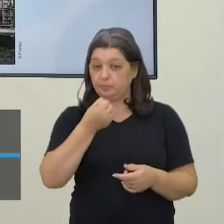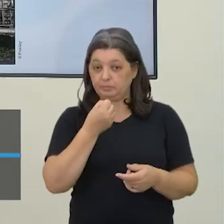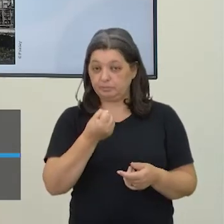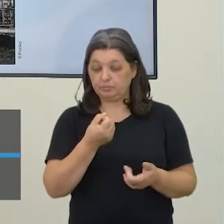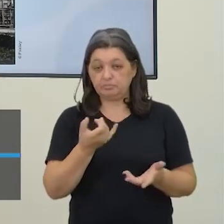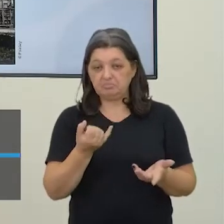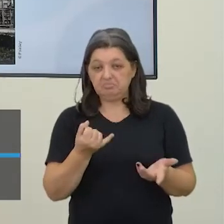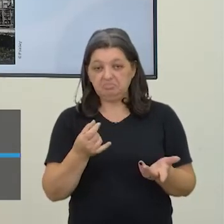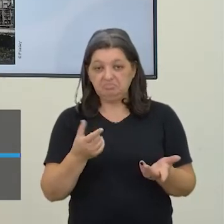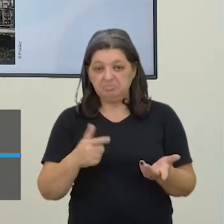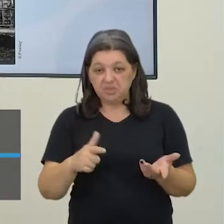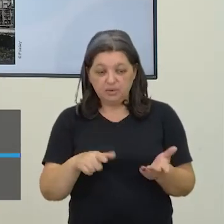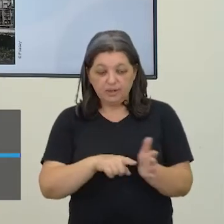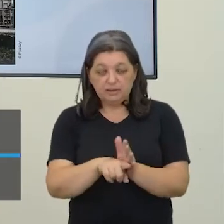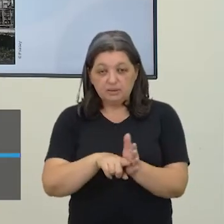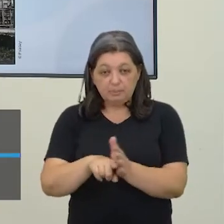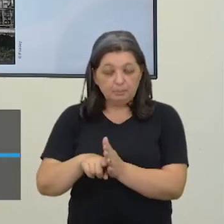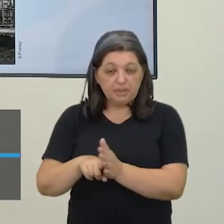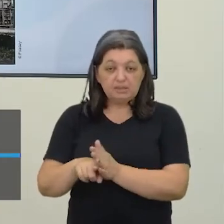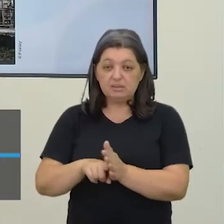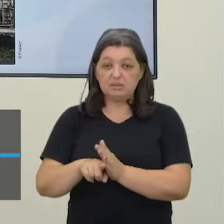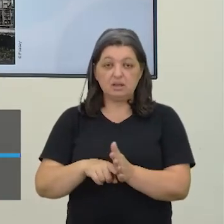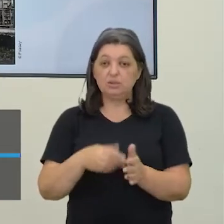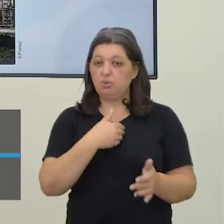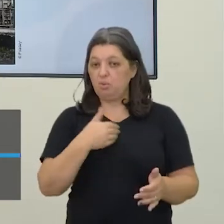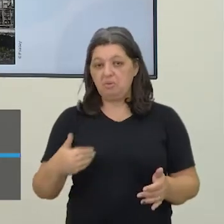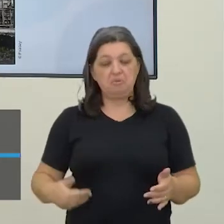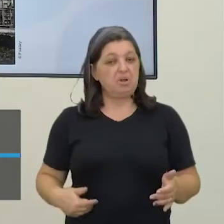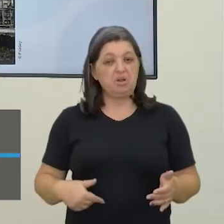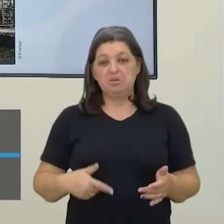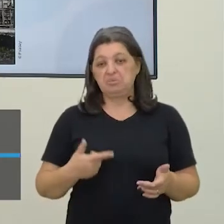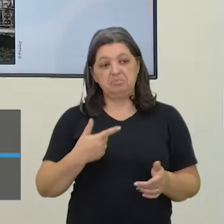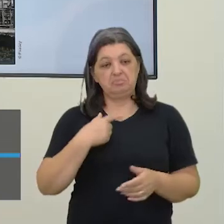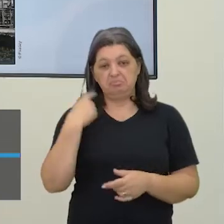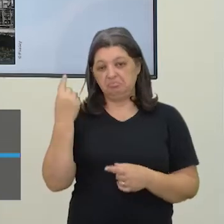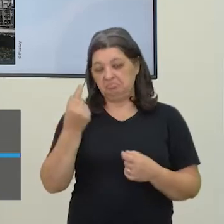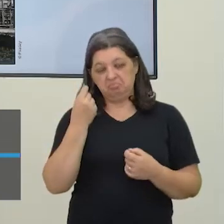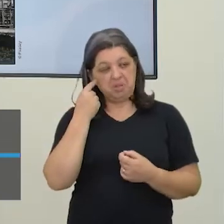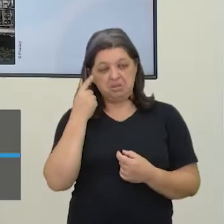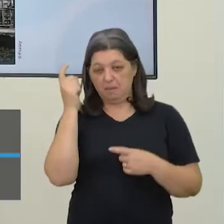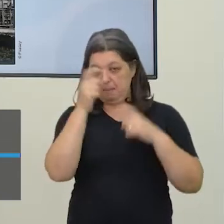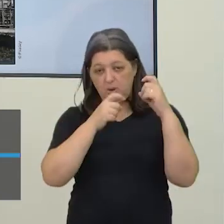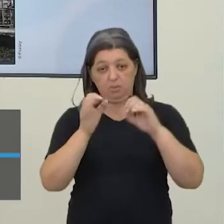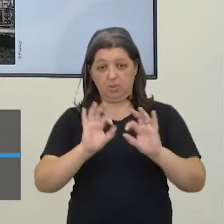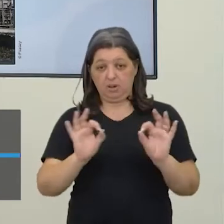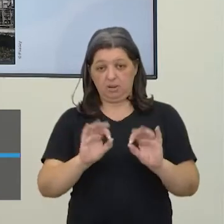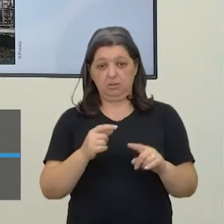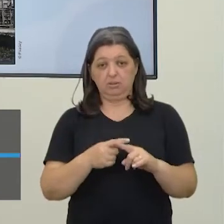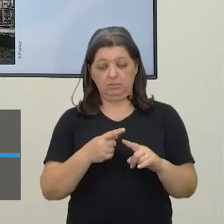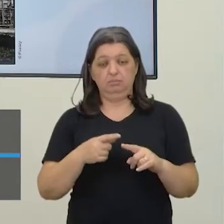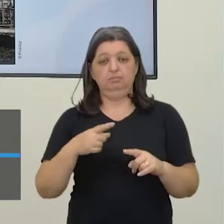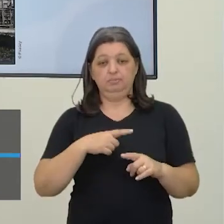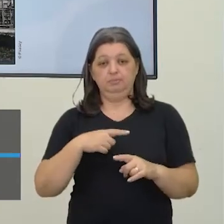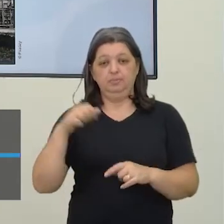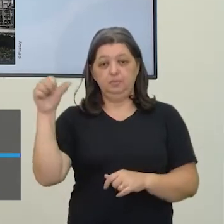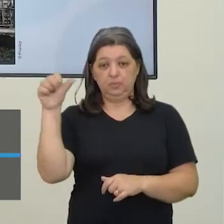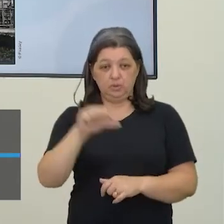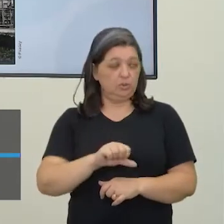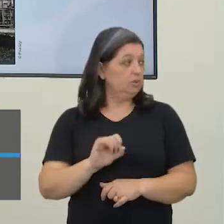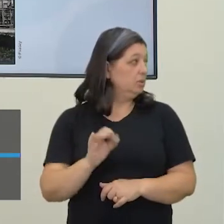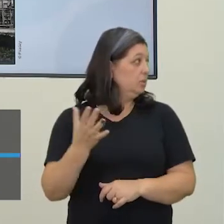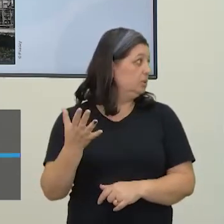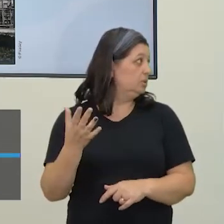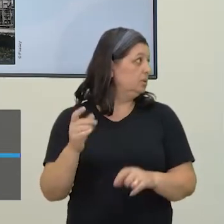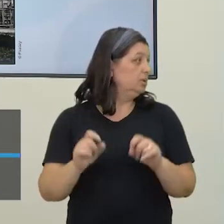tivessem investigado, os governos não teriam corrido atrás e hoje nós teríamos simplesmente algo muito pior do que aconteceu.